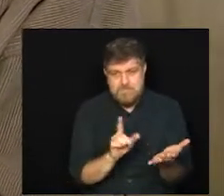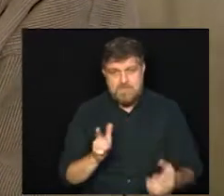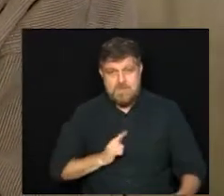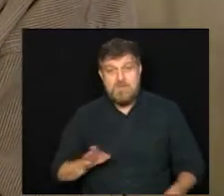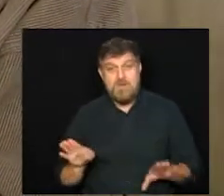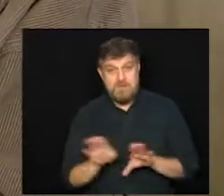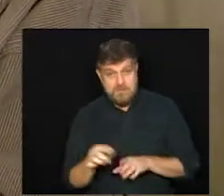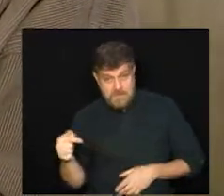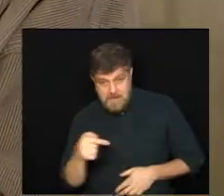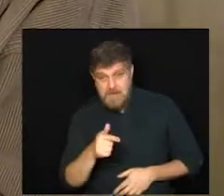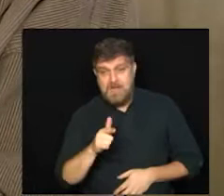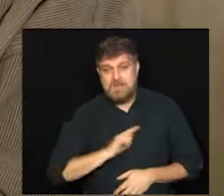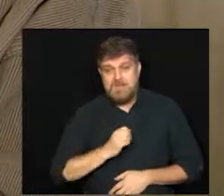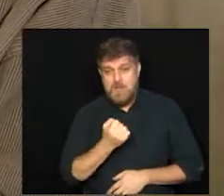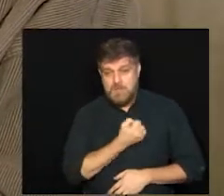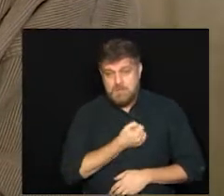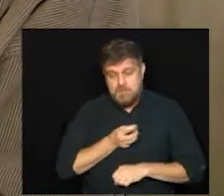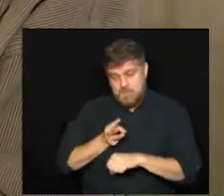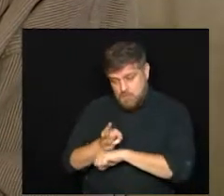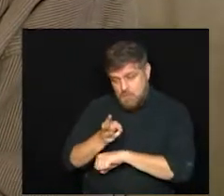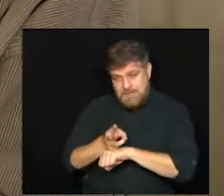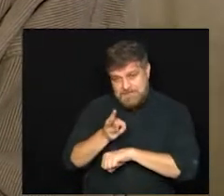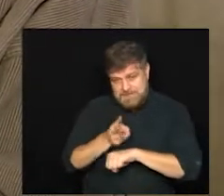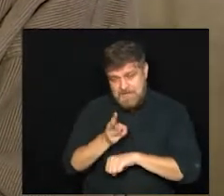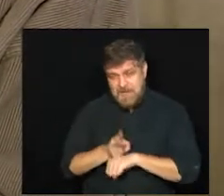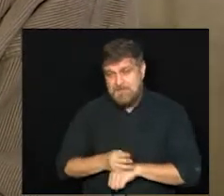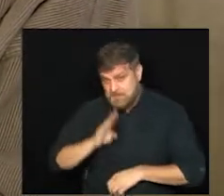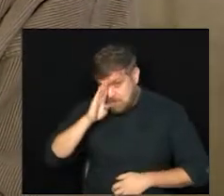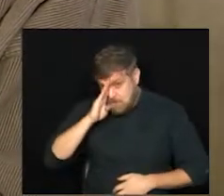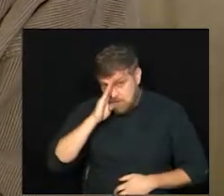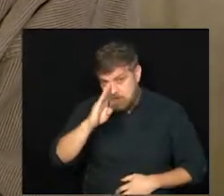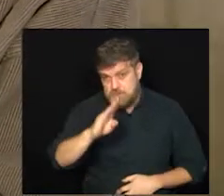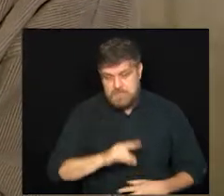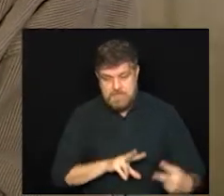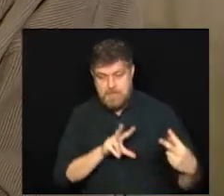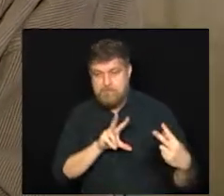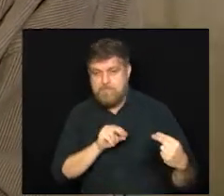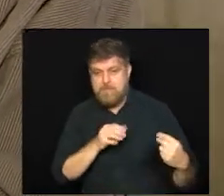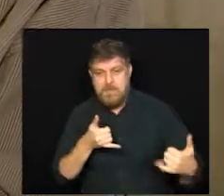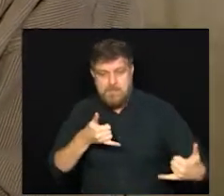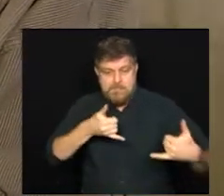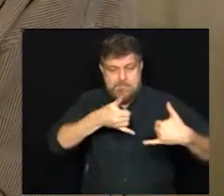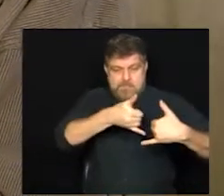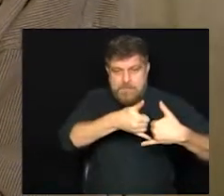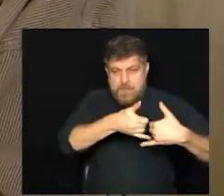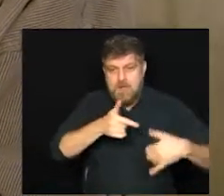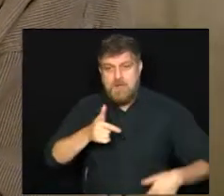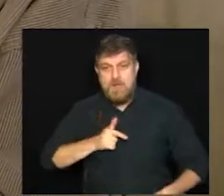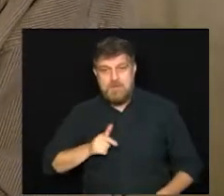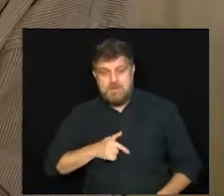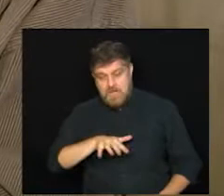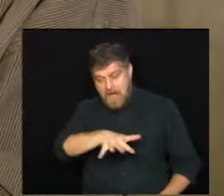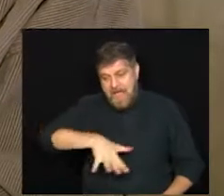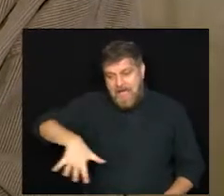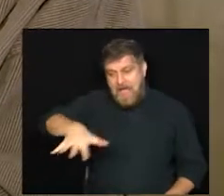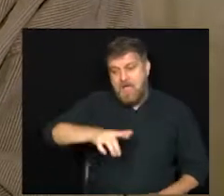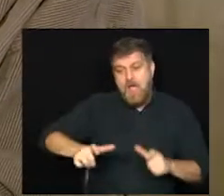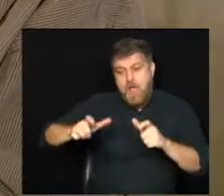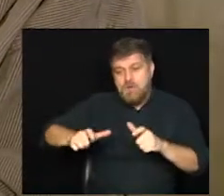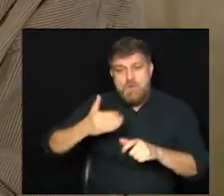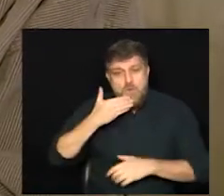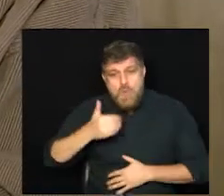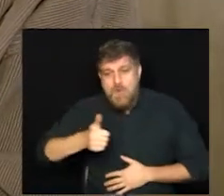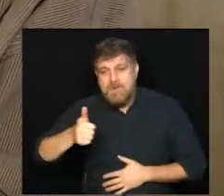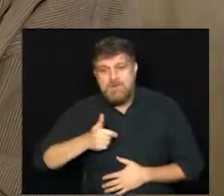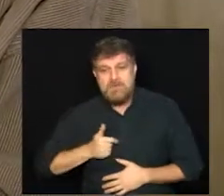também têm um número de WhatsApp, onde a pessoa consegue falar diretamente com a pessoa responsável, e a gente direciona a região. A ideia não é que a